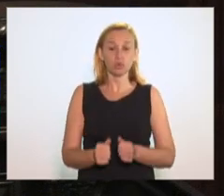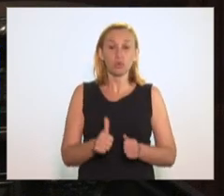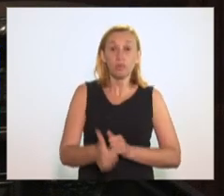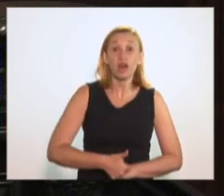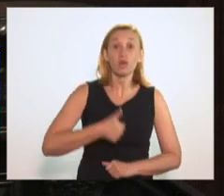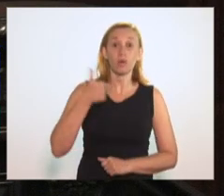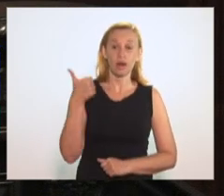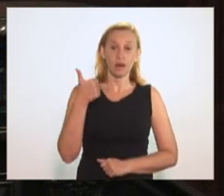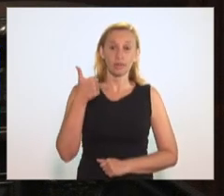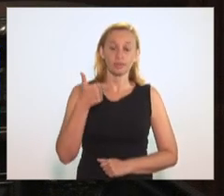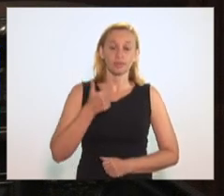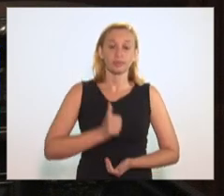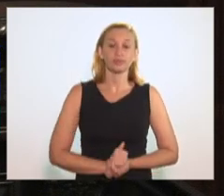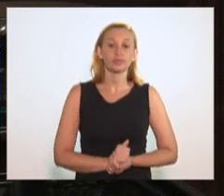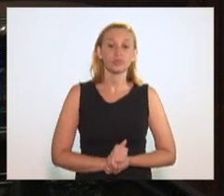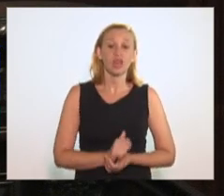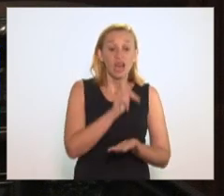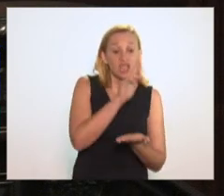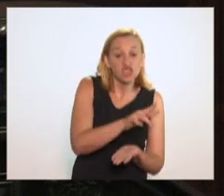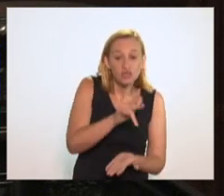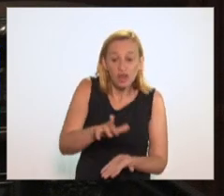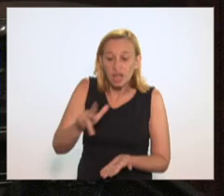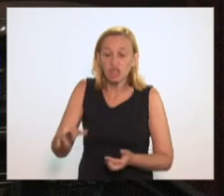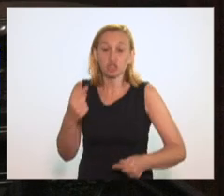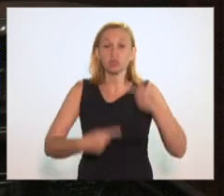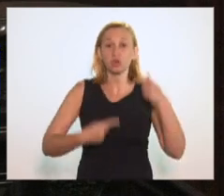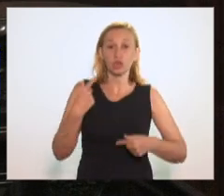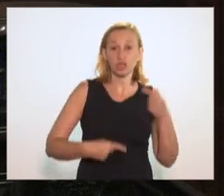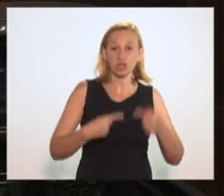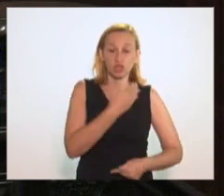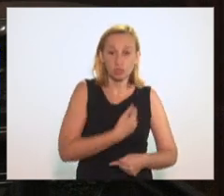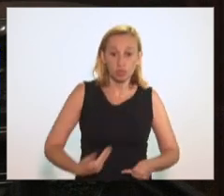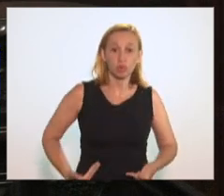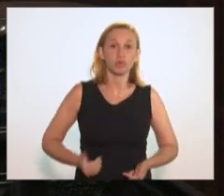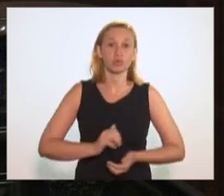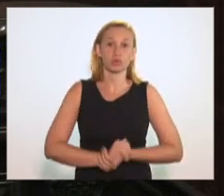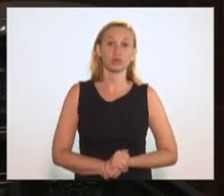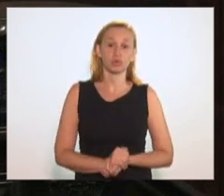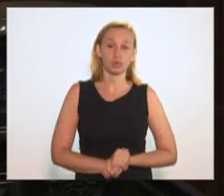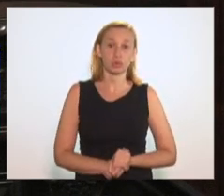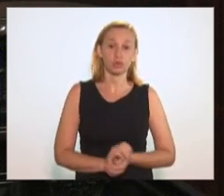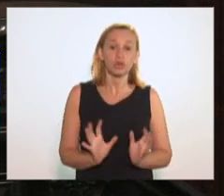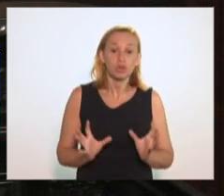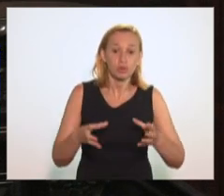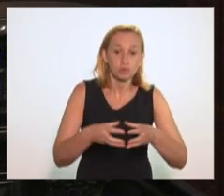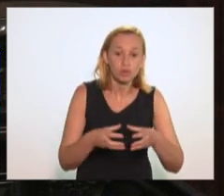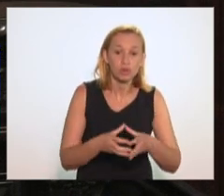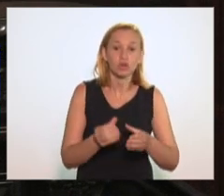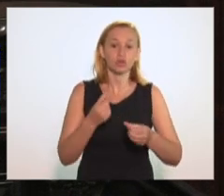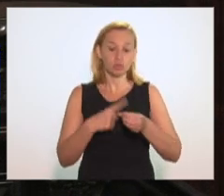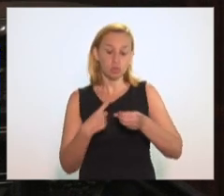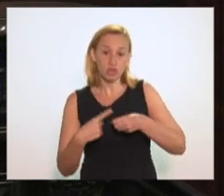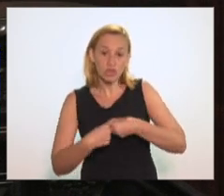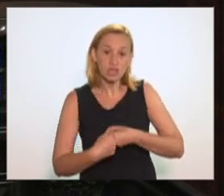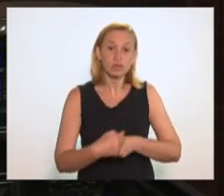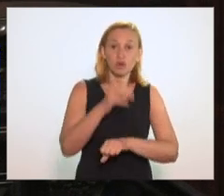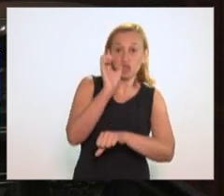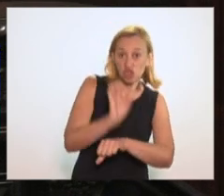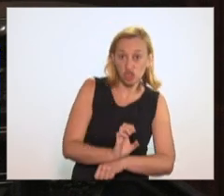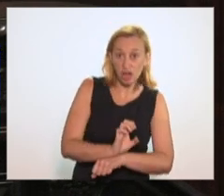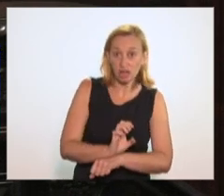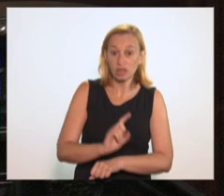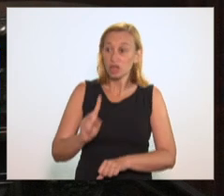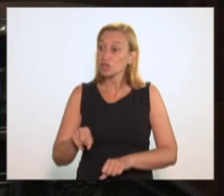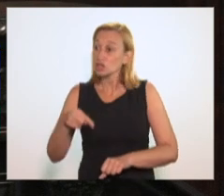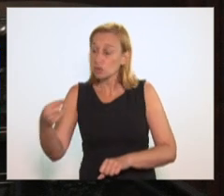as diferentes políticas públicas atuando em conjunto com o município, com os estados e